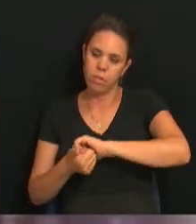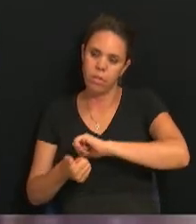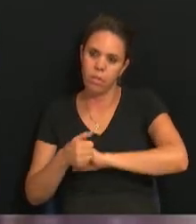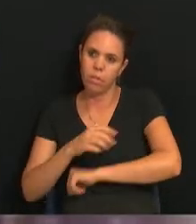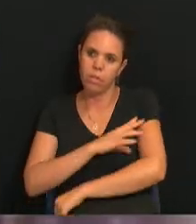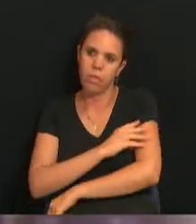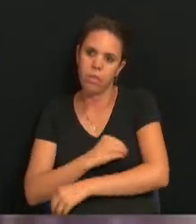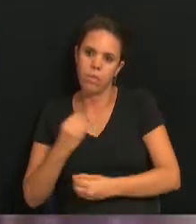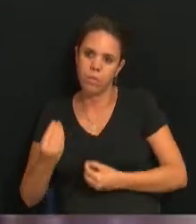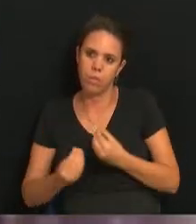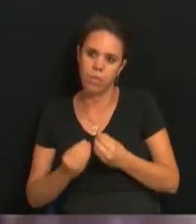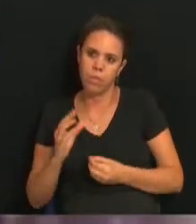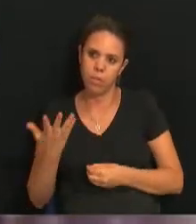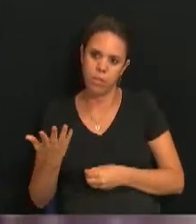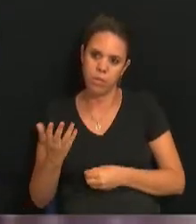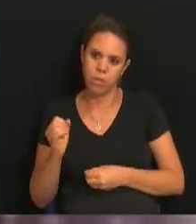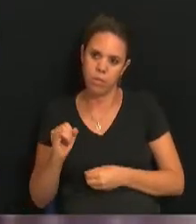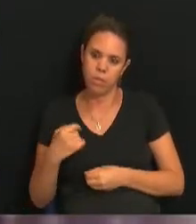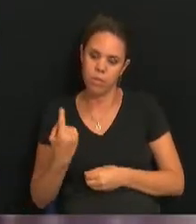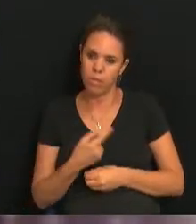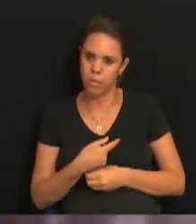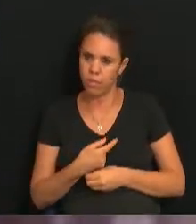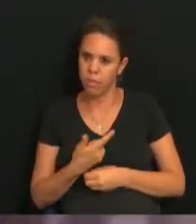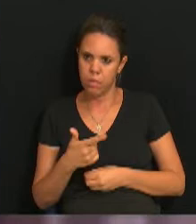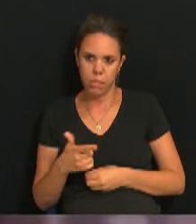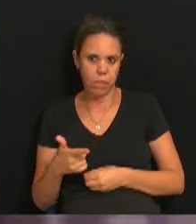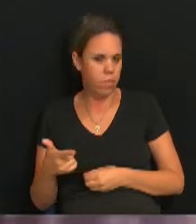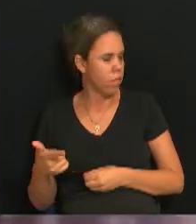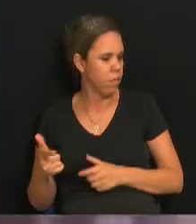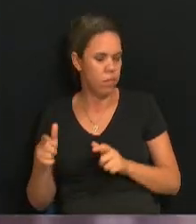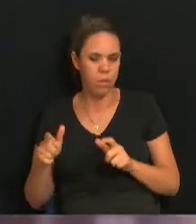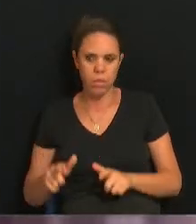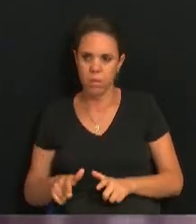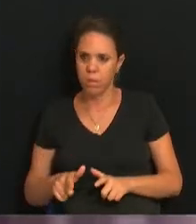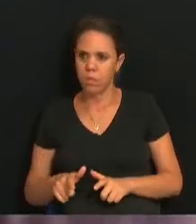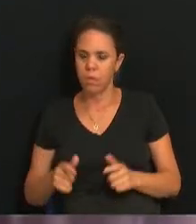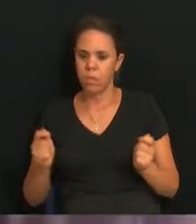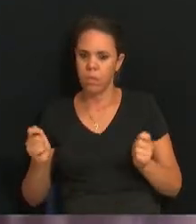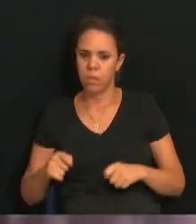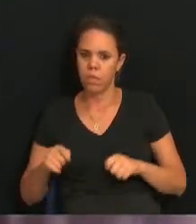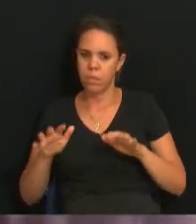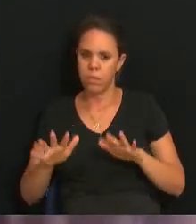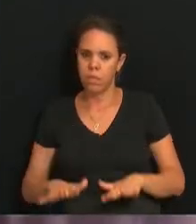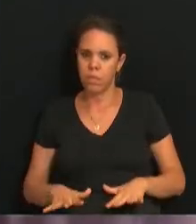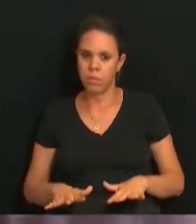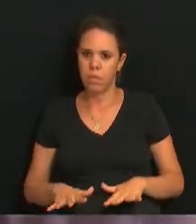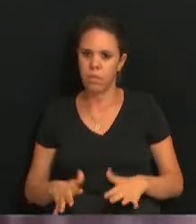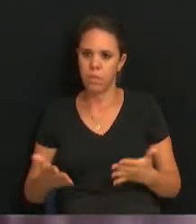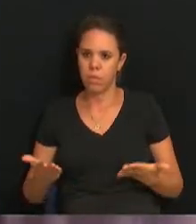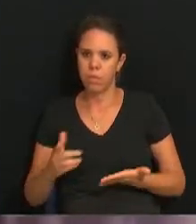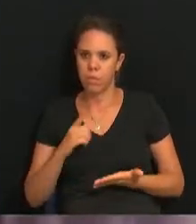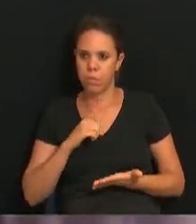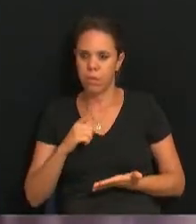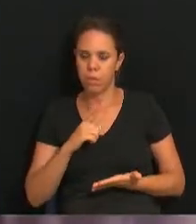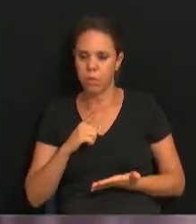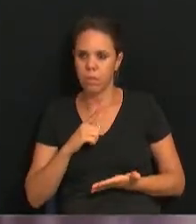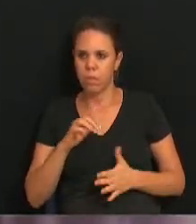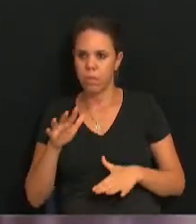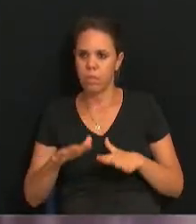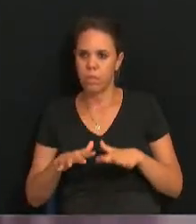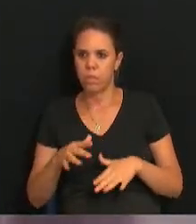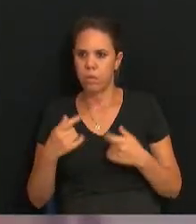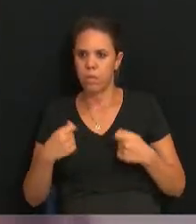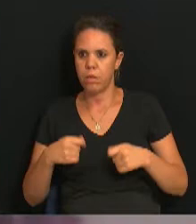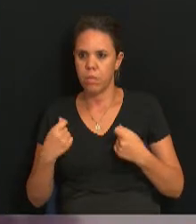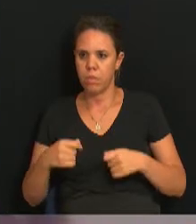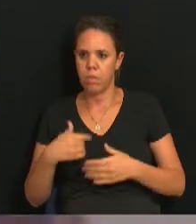isso acontece se a gente não está num lugar fixo? Apesar de hoje termos os blocos, muitas vezes a gente precisa